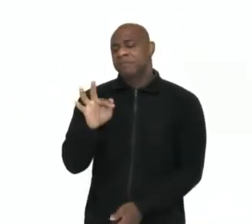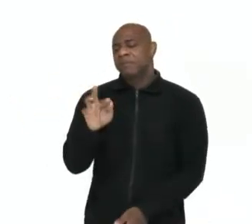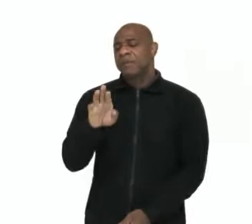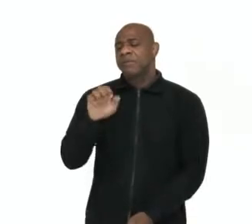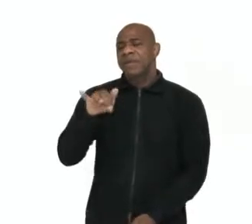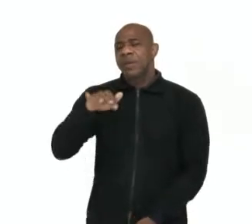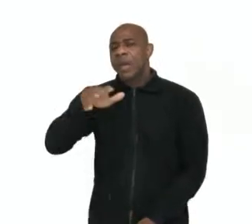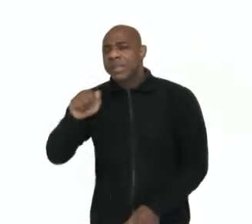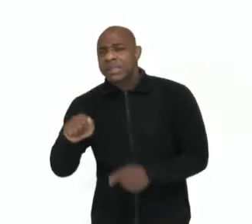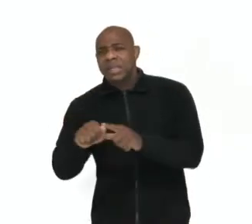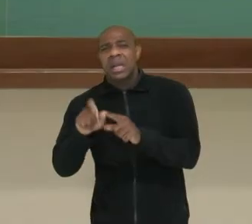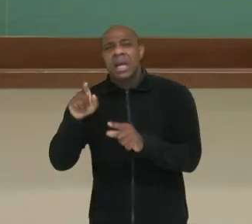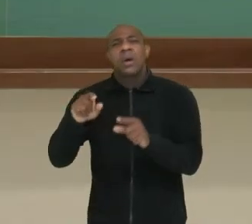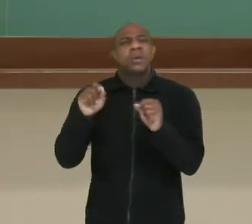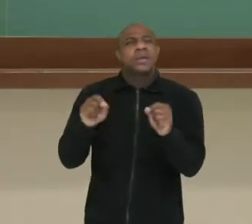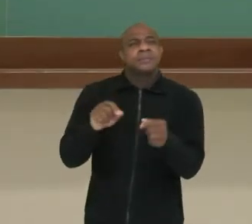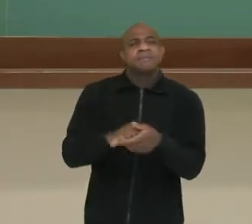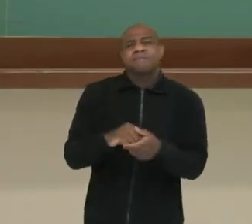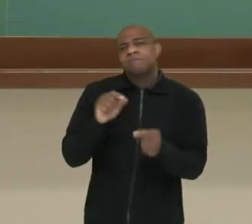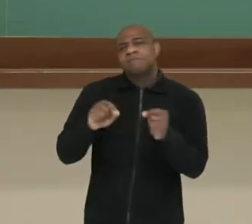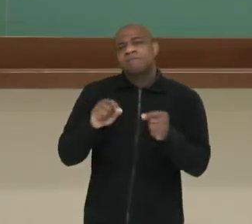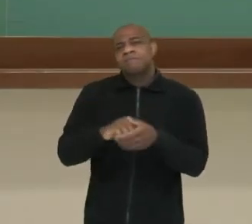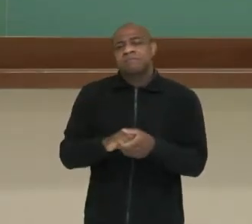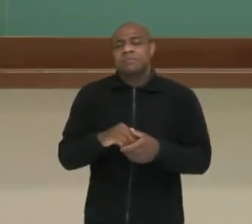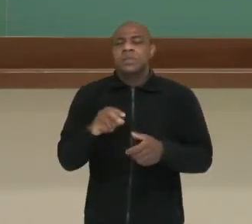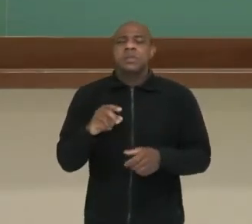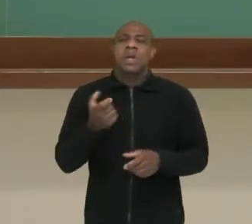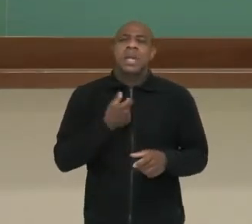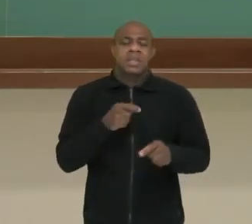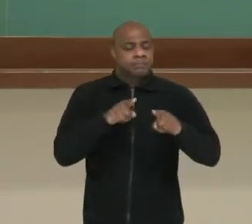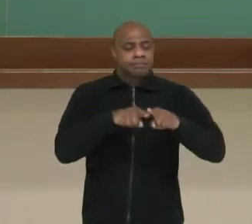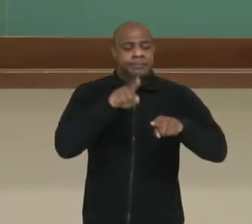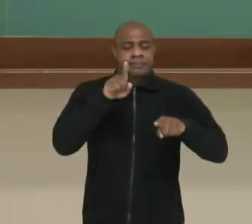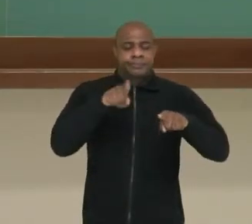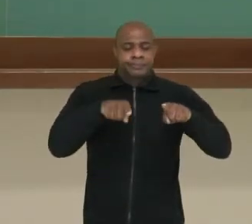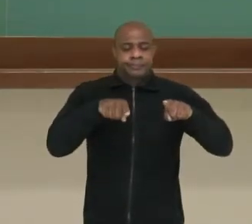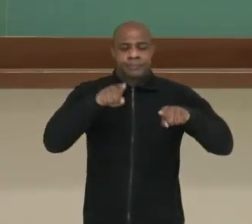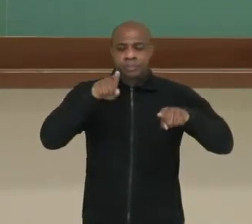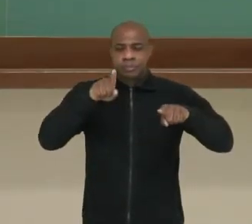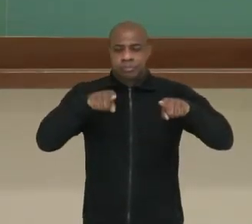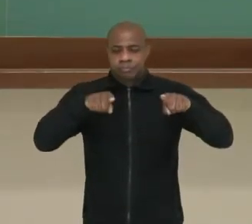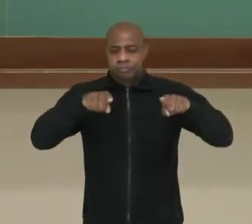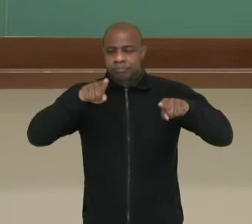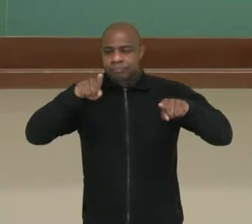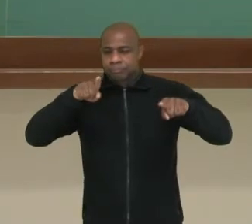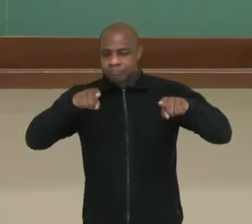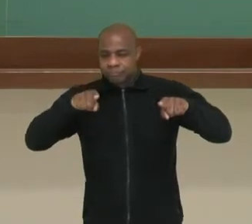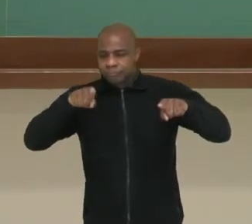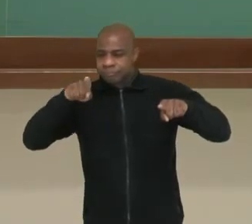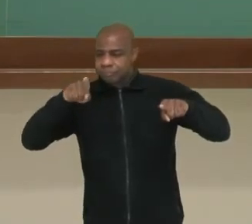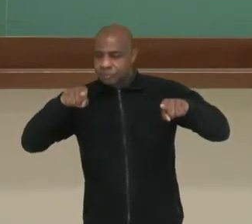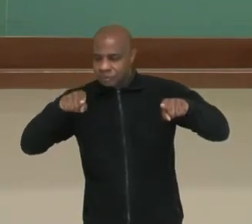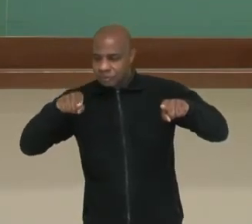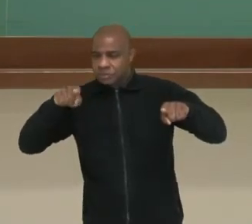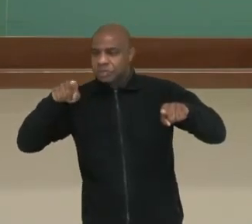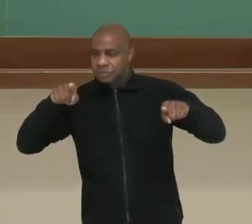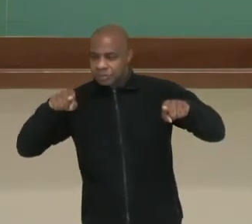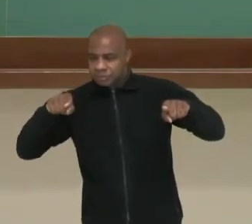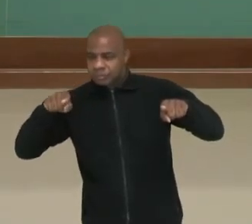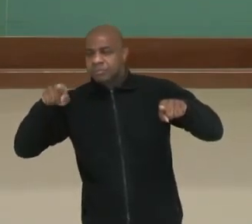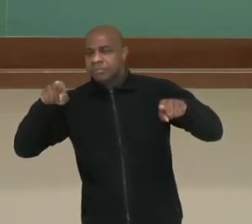nada mais é do que o número de oscilação que uma onda faz por certo intervalo de